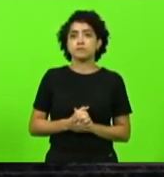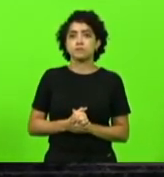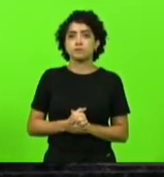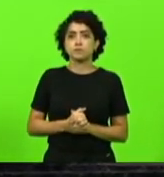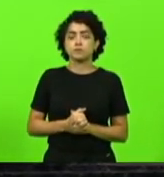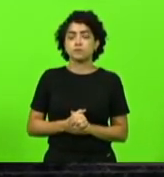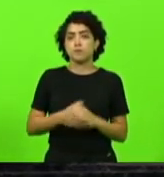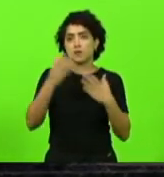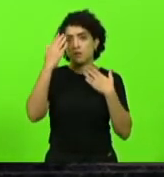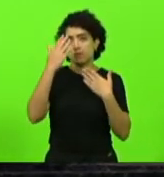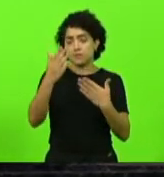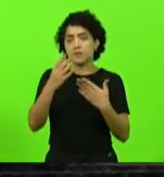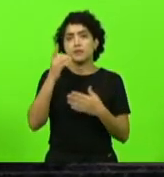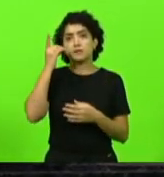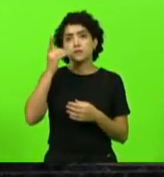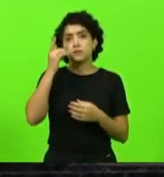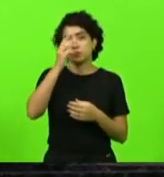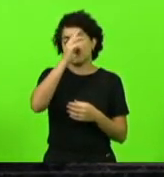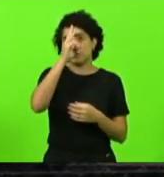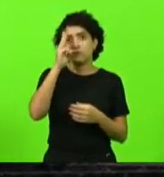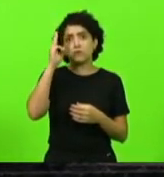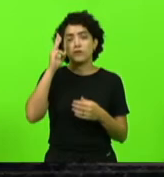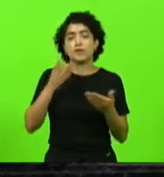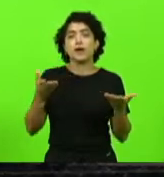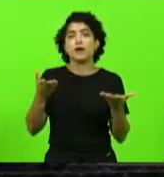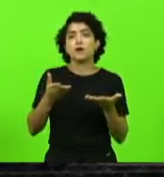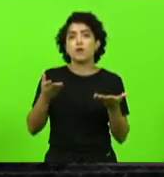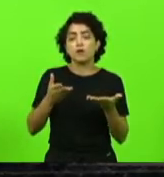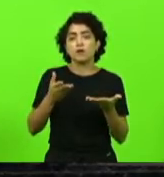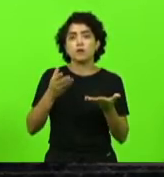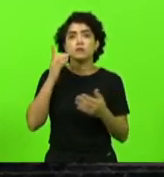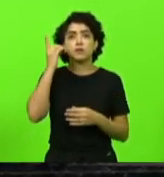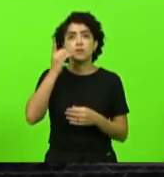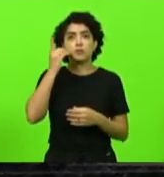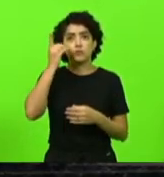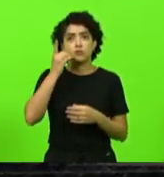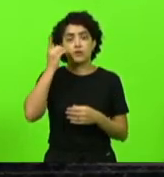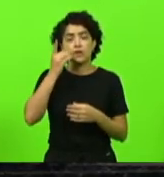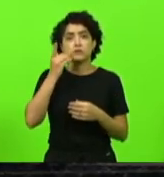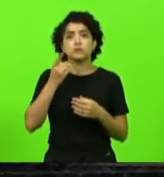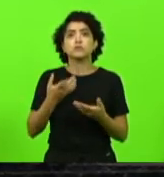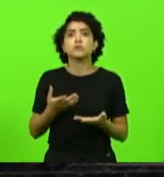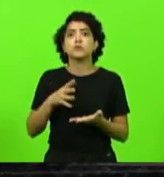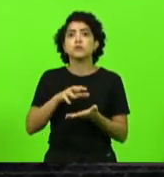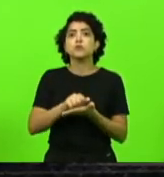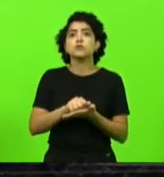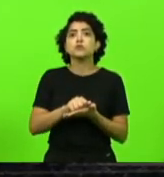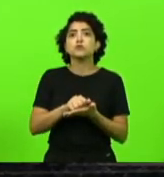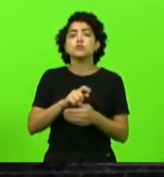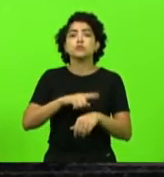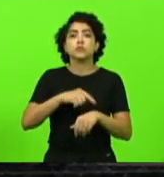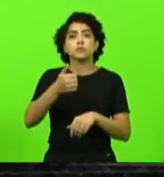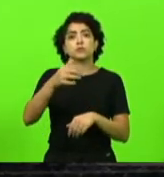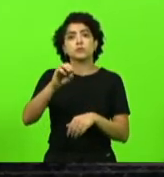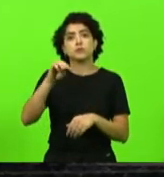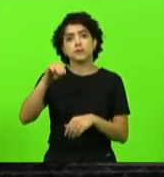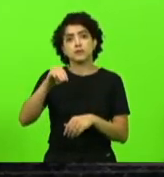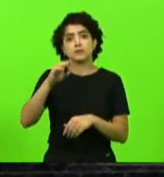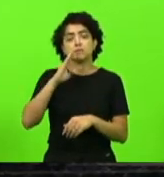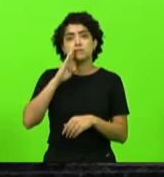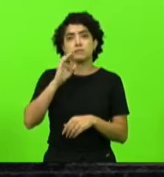Obrigado, deputado Volney Weber. Com a palavra e o último inscrito, por até 10 minutos, deputado Bruno